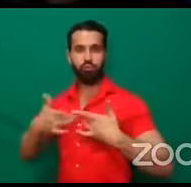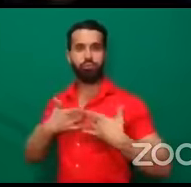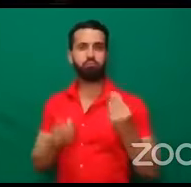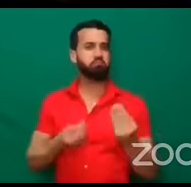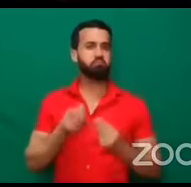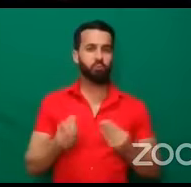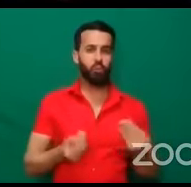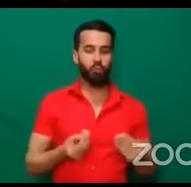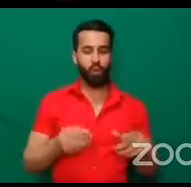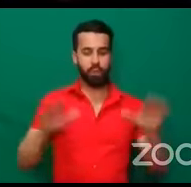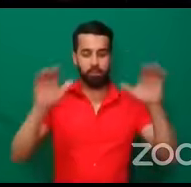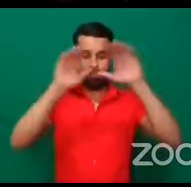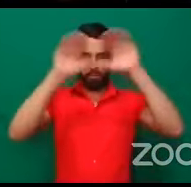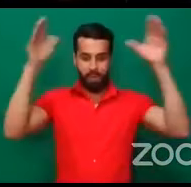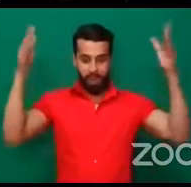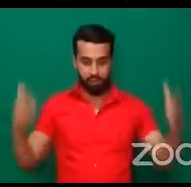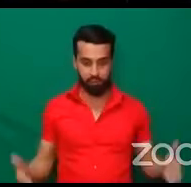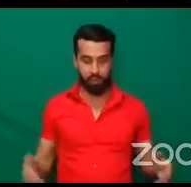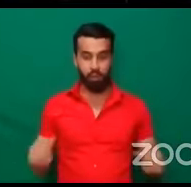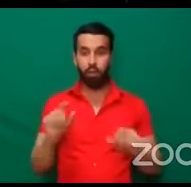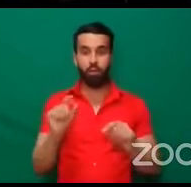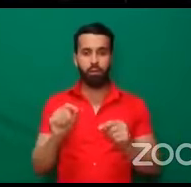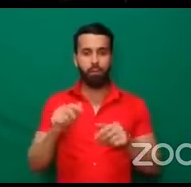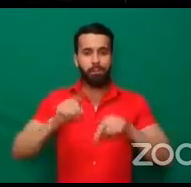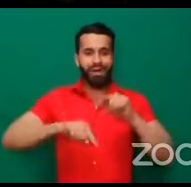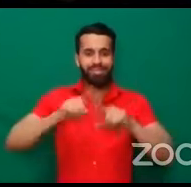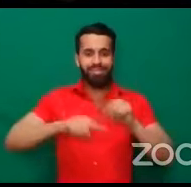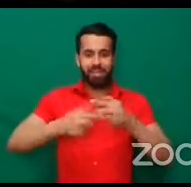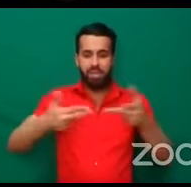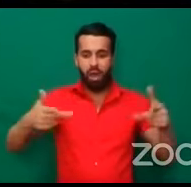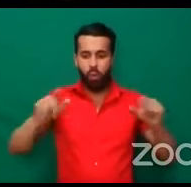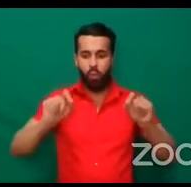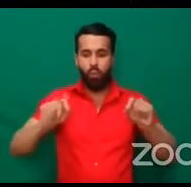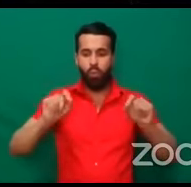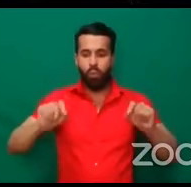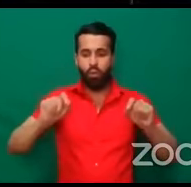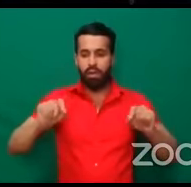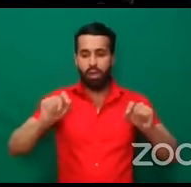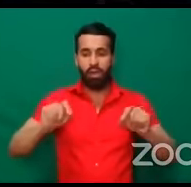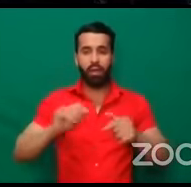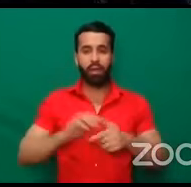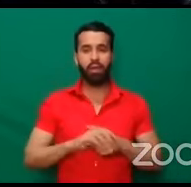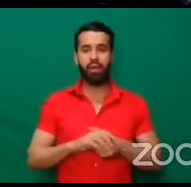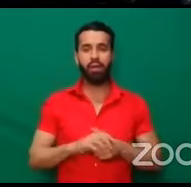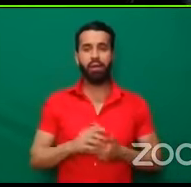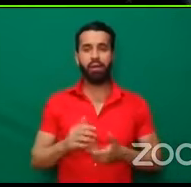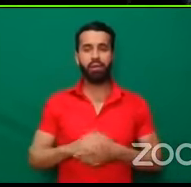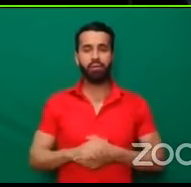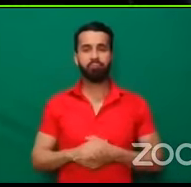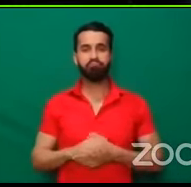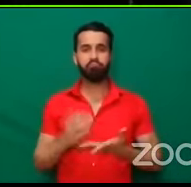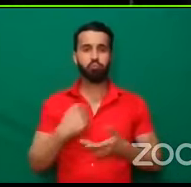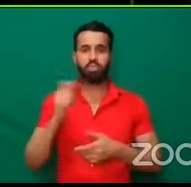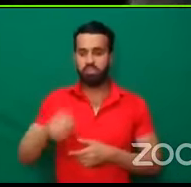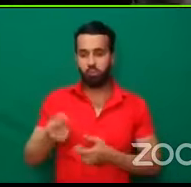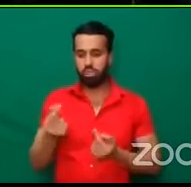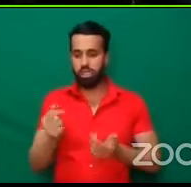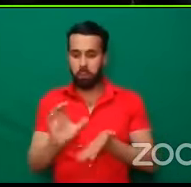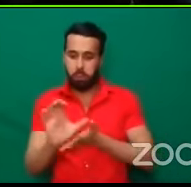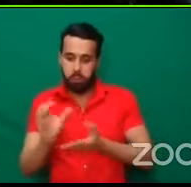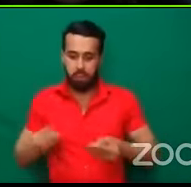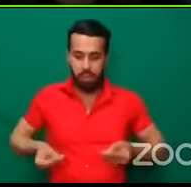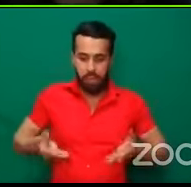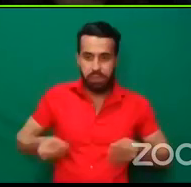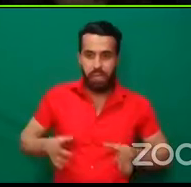fazer essa máquina também? O que você usou para não... para conseguir fazer, né, sem orçamento? Cara, eu